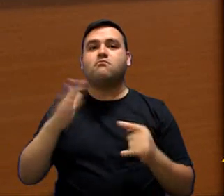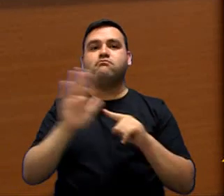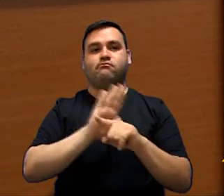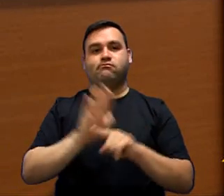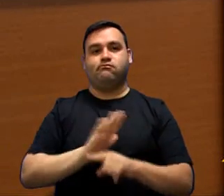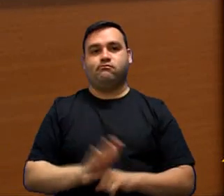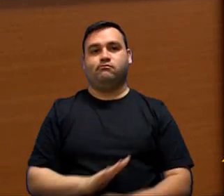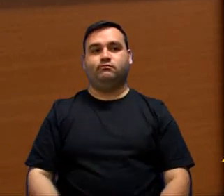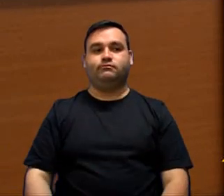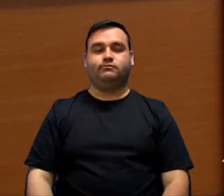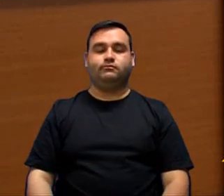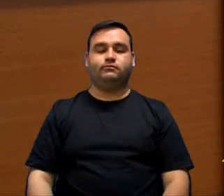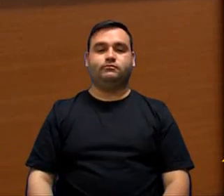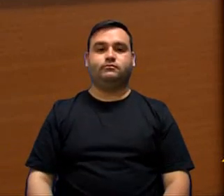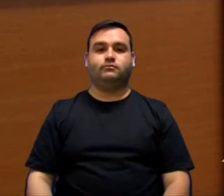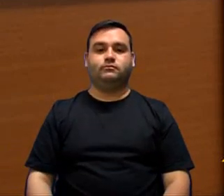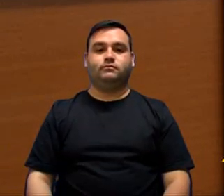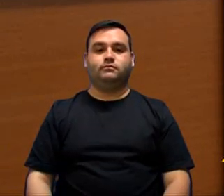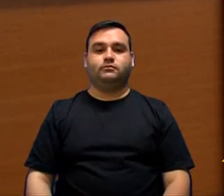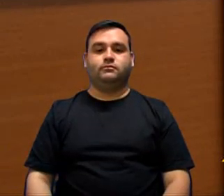requerimentos.